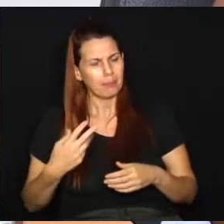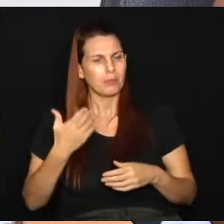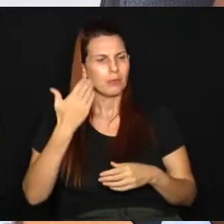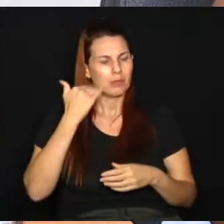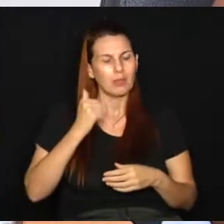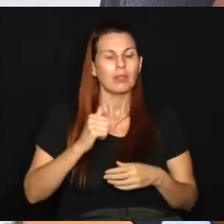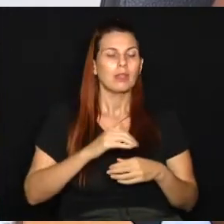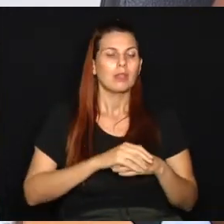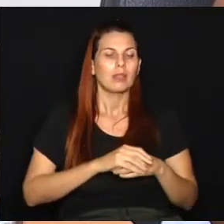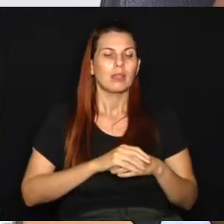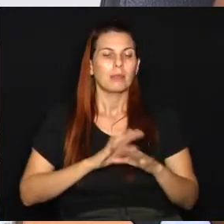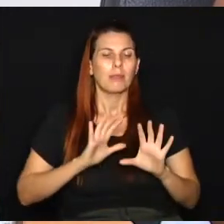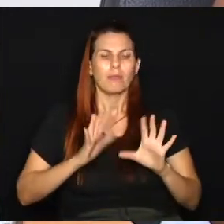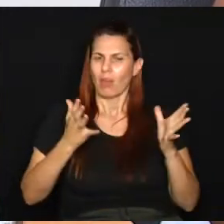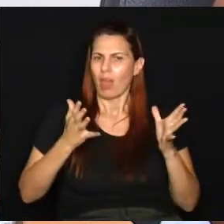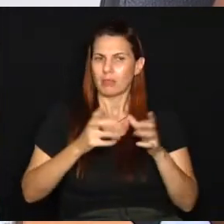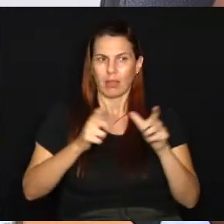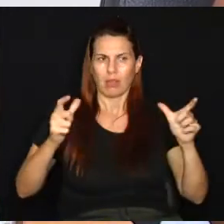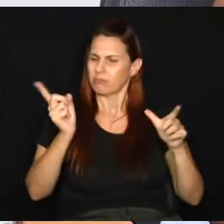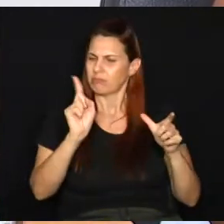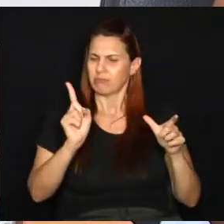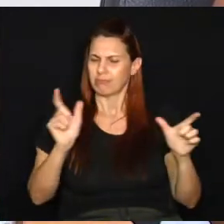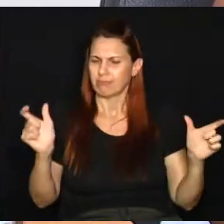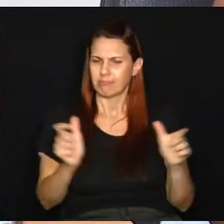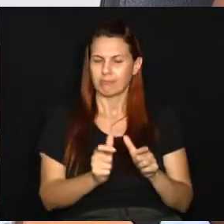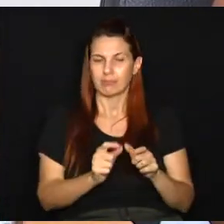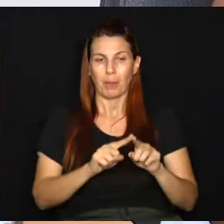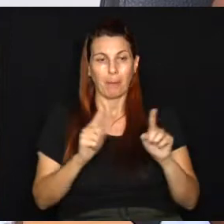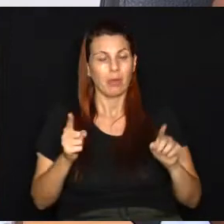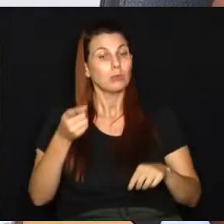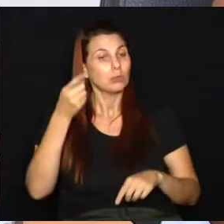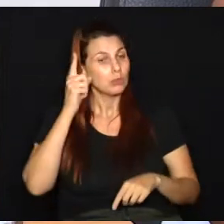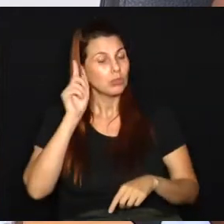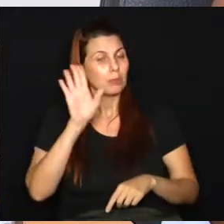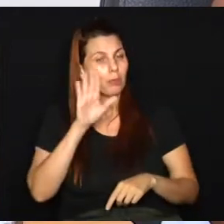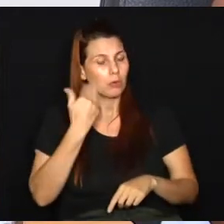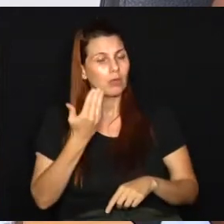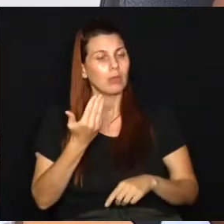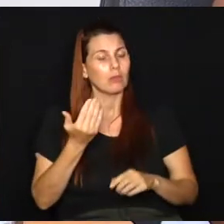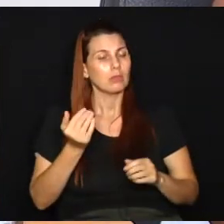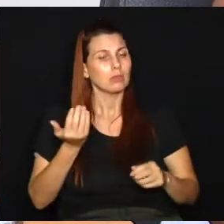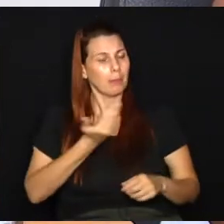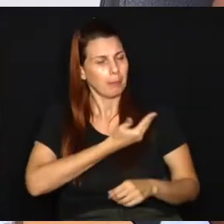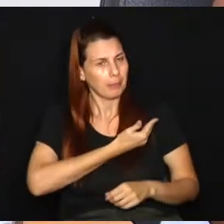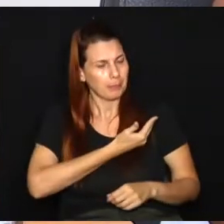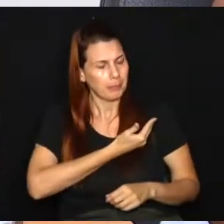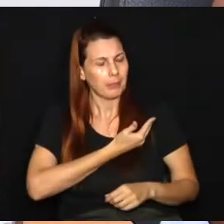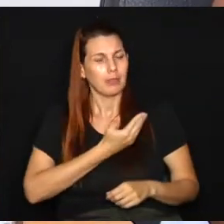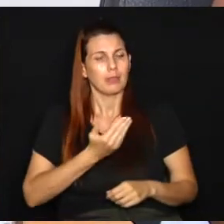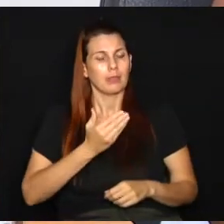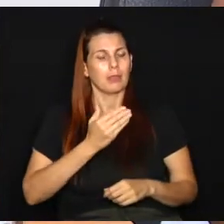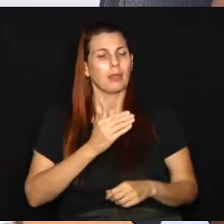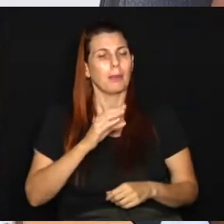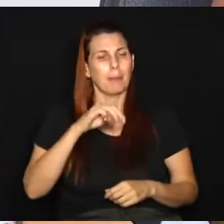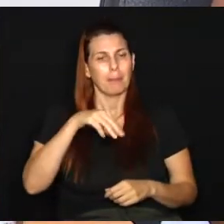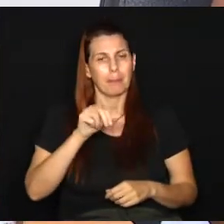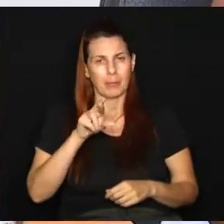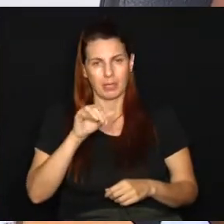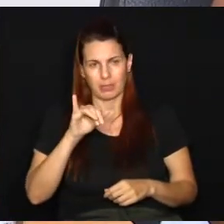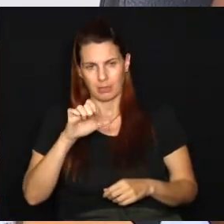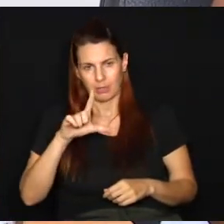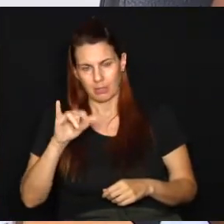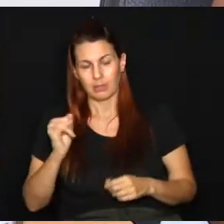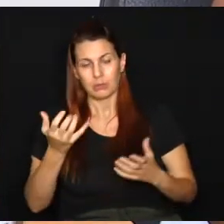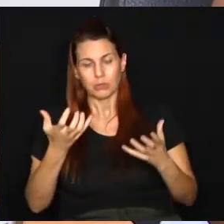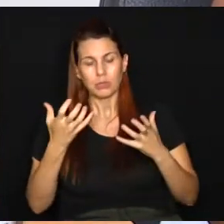que vai ser o dia que morreu a nossa companheira Marielle, né? Aí, para não deixar esquecida, a gente quer fazer uma